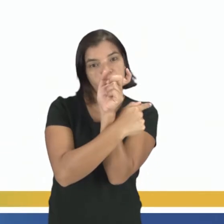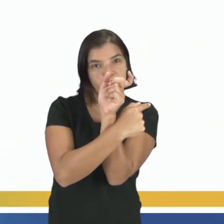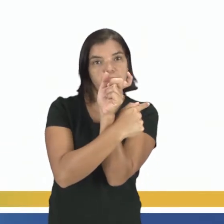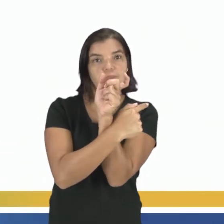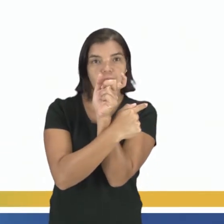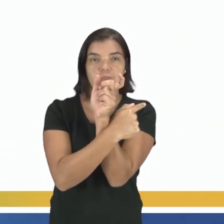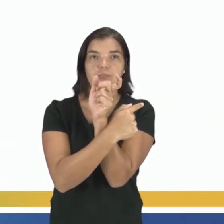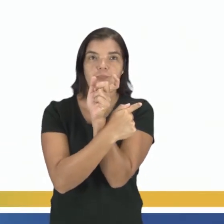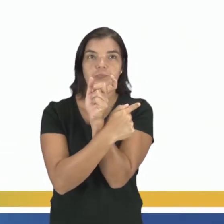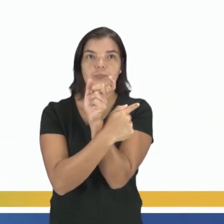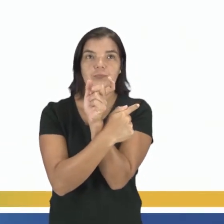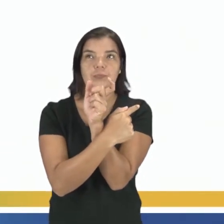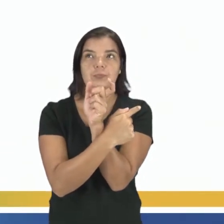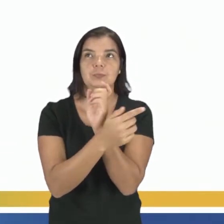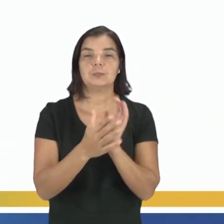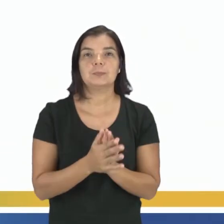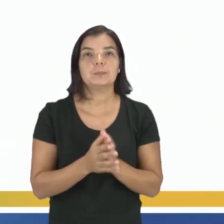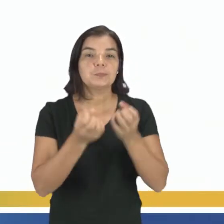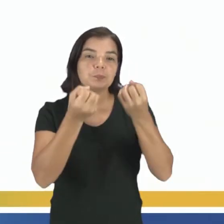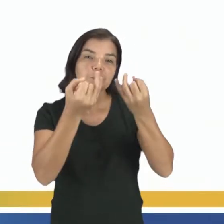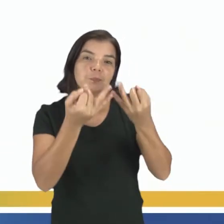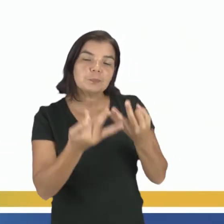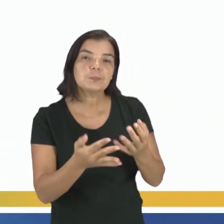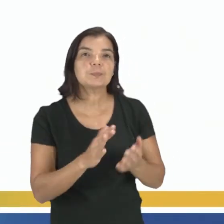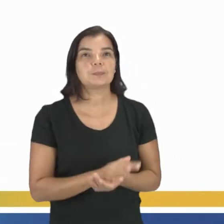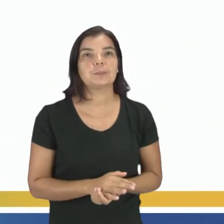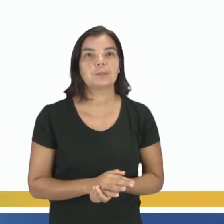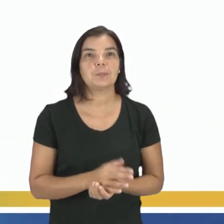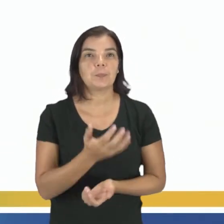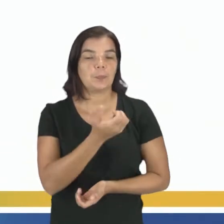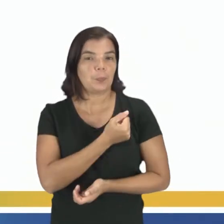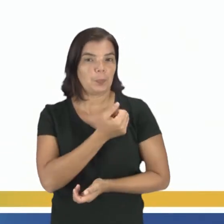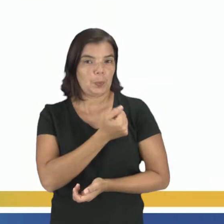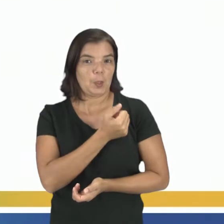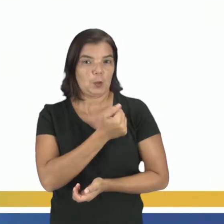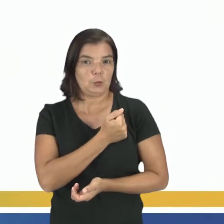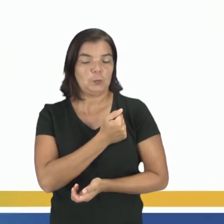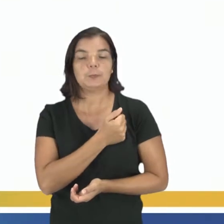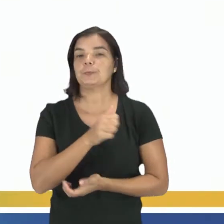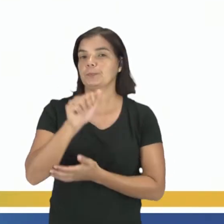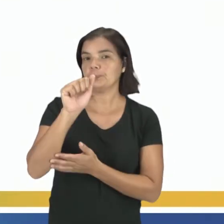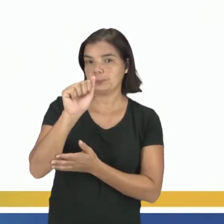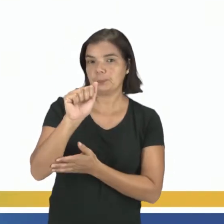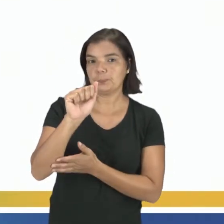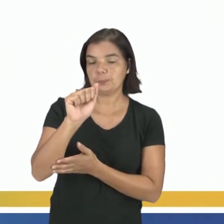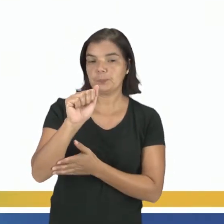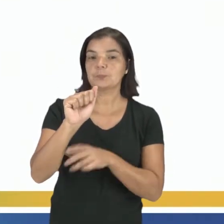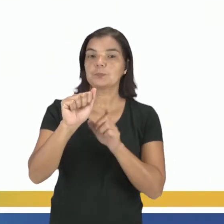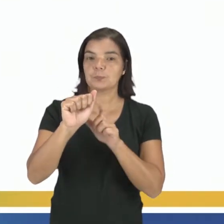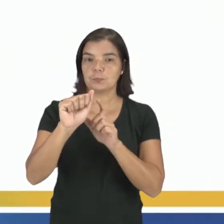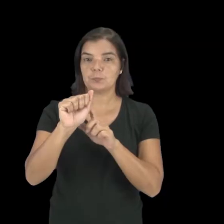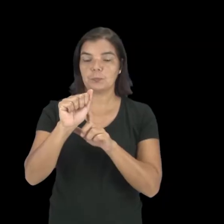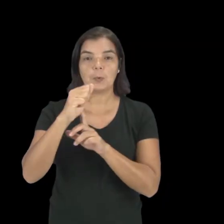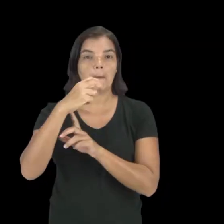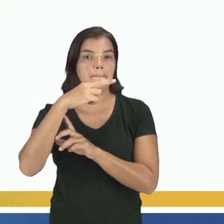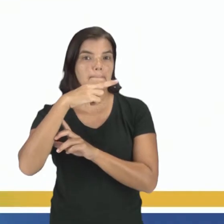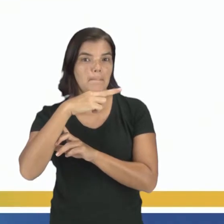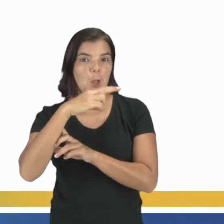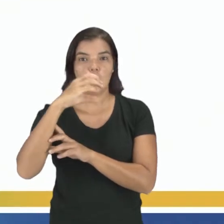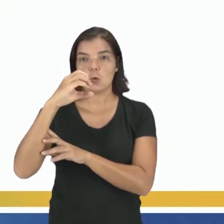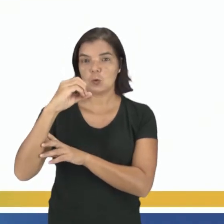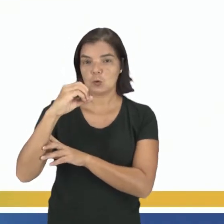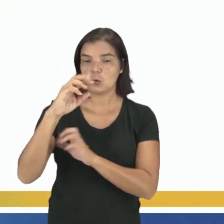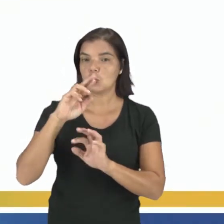definição é essa aqui, ó. Dado o número real A, sendo esse número maior do que zero